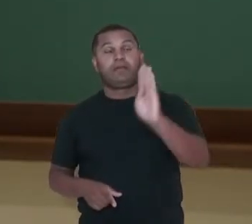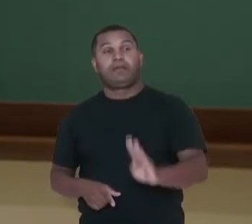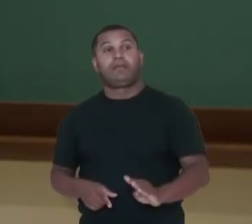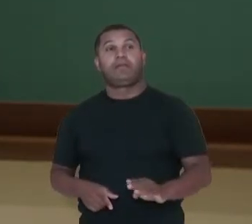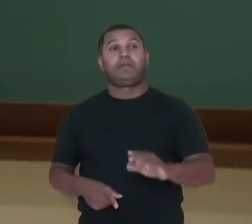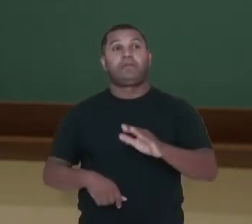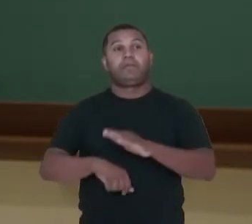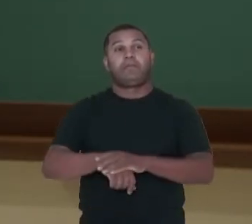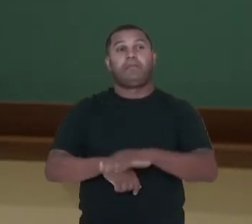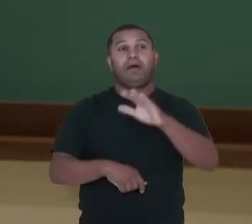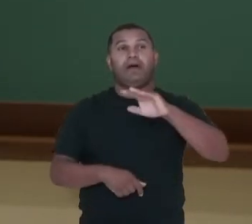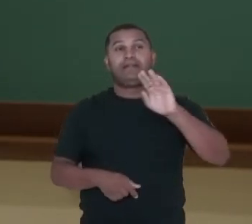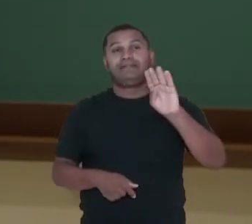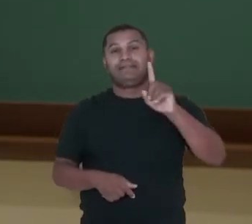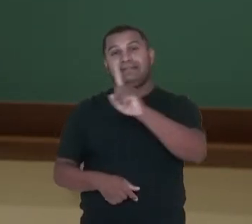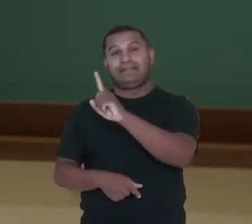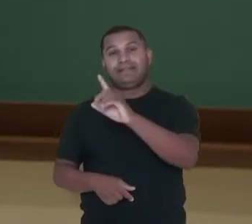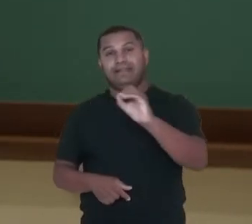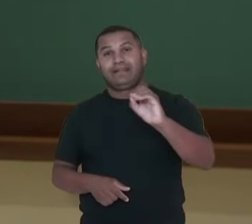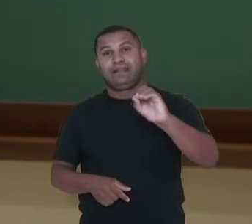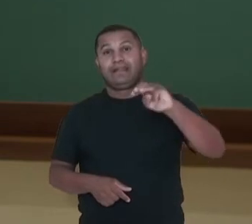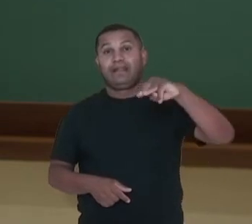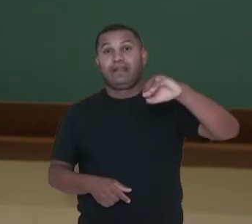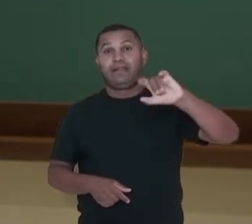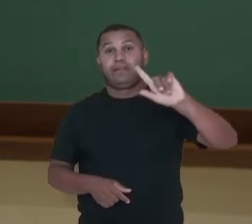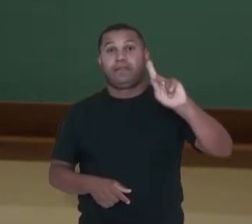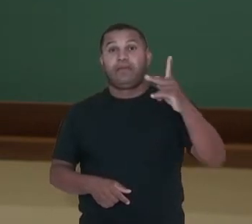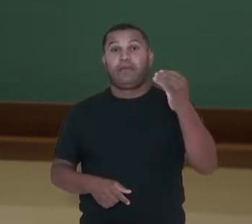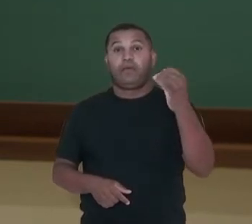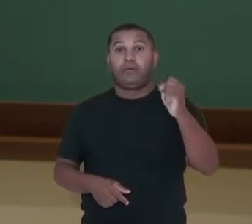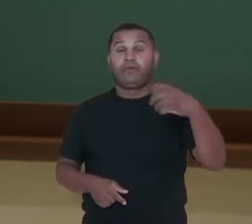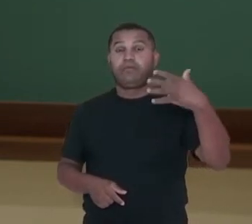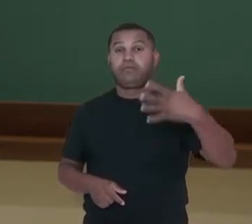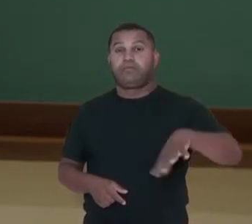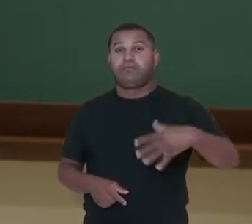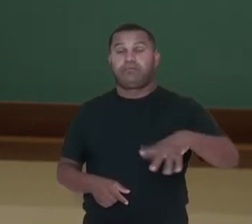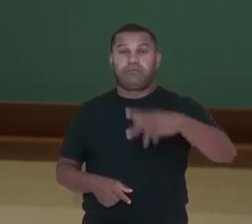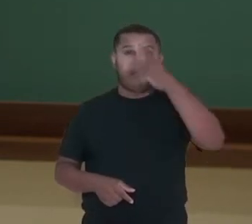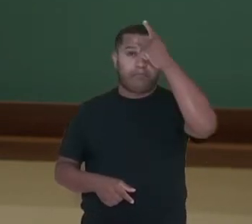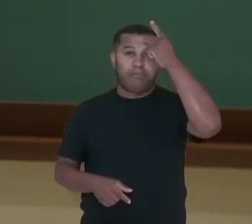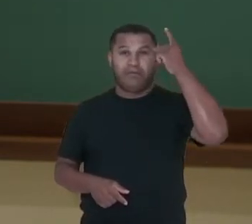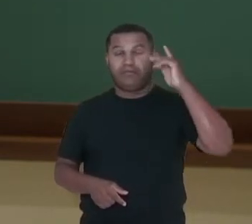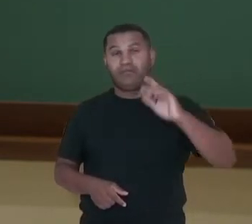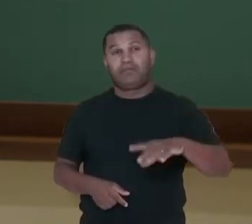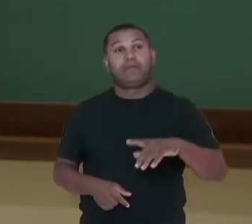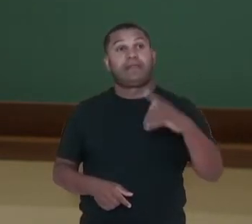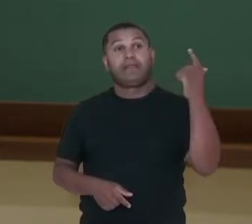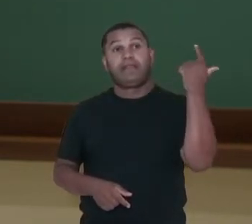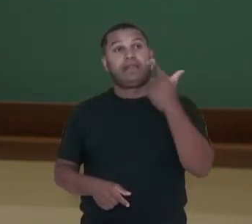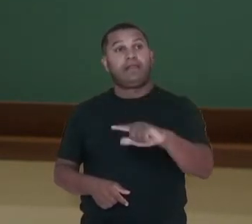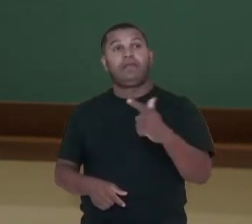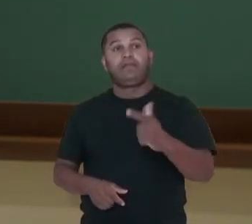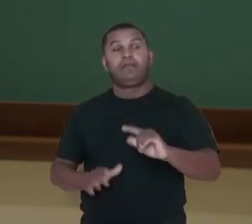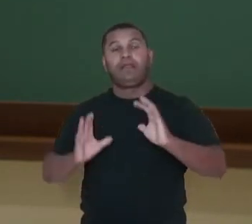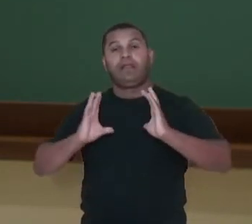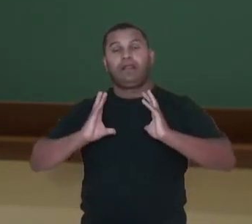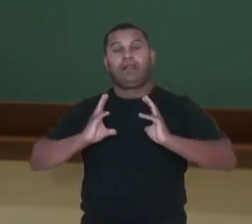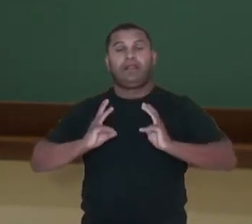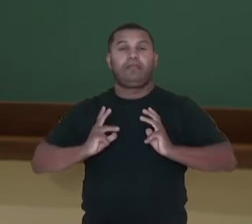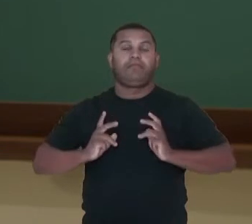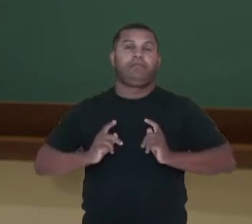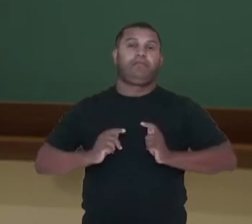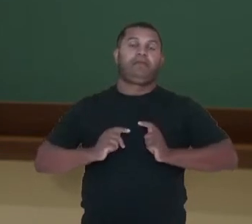Nós já temos aqui essa pequena reportagem para clarear mais, né? Aí o nosso entendimento a respeito